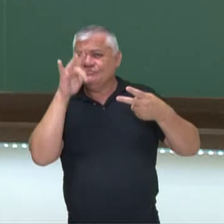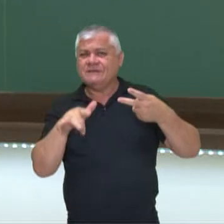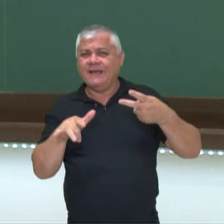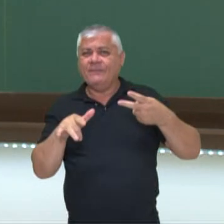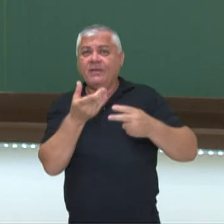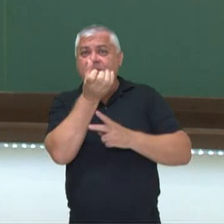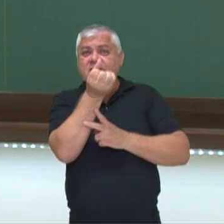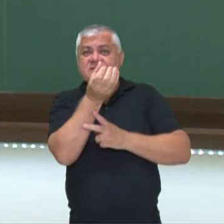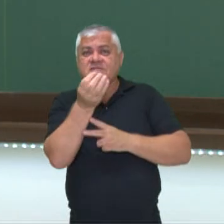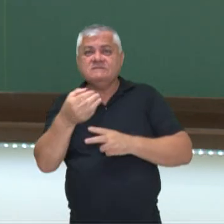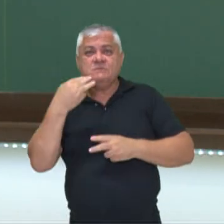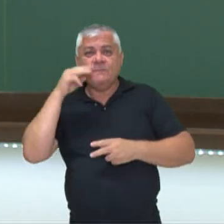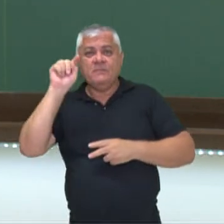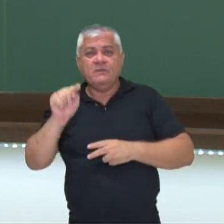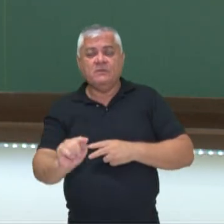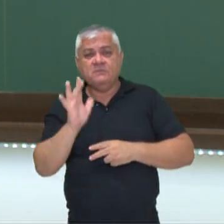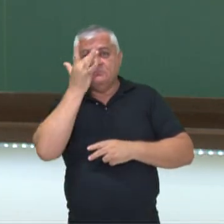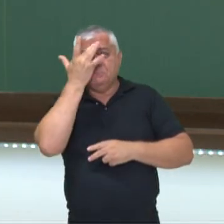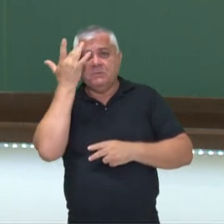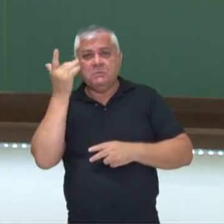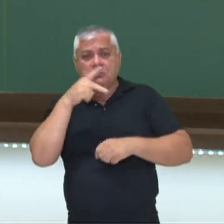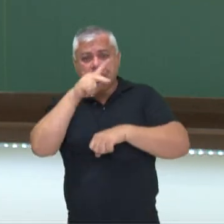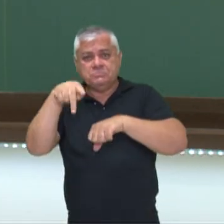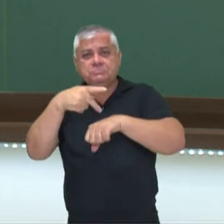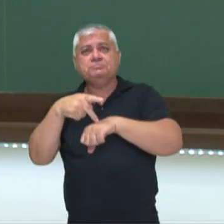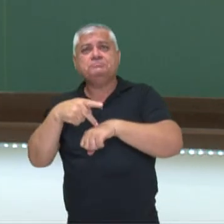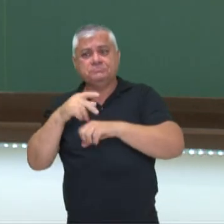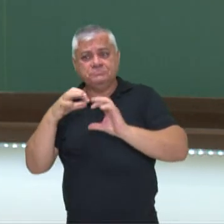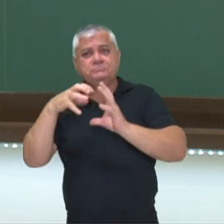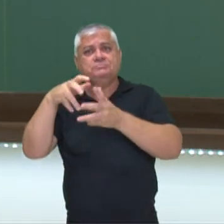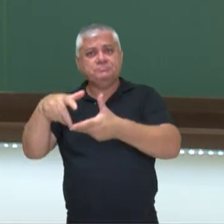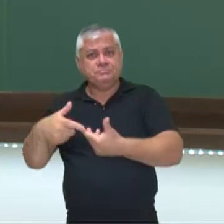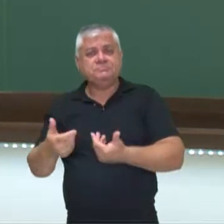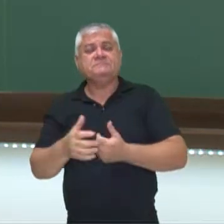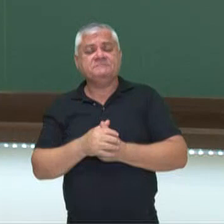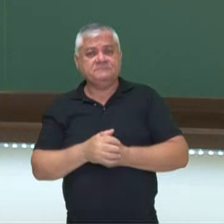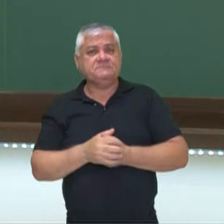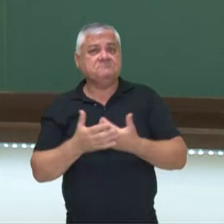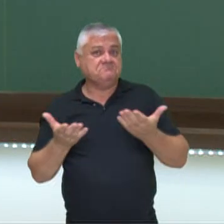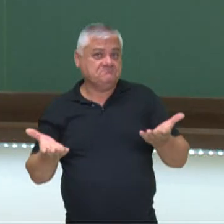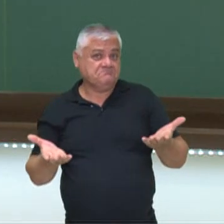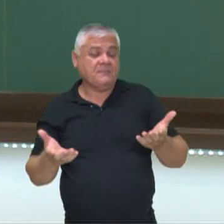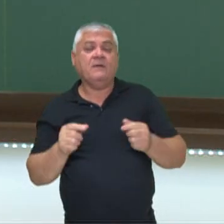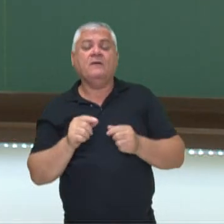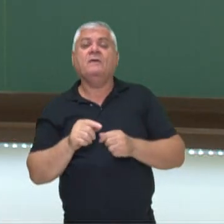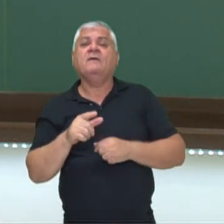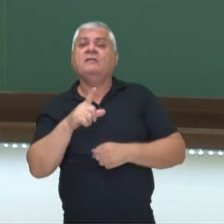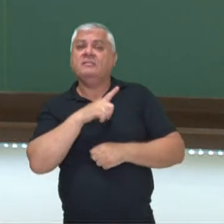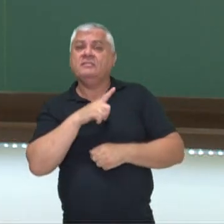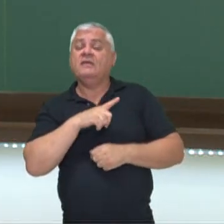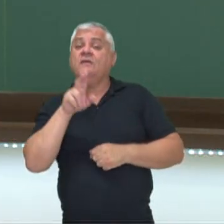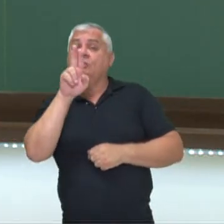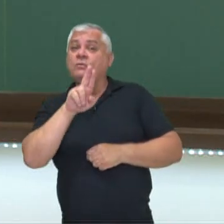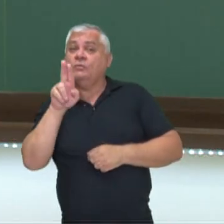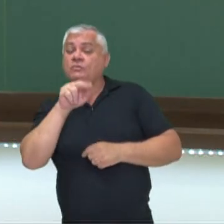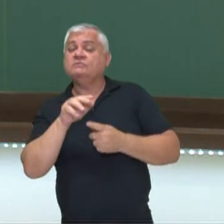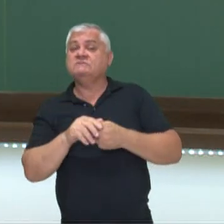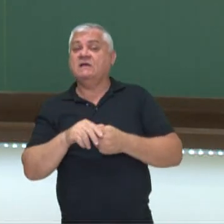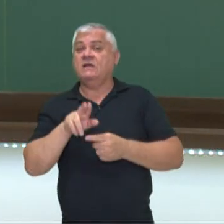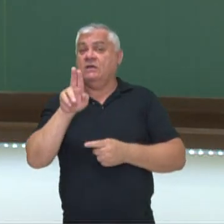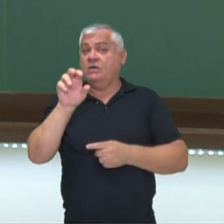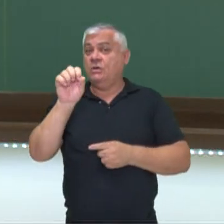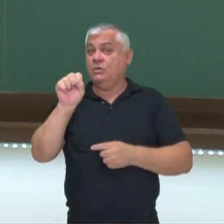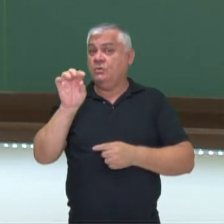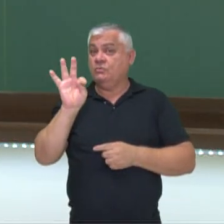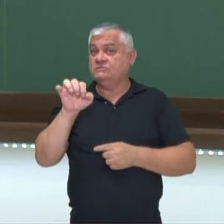fosse pouco, milhões de pessoas que falam espanhol utilizam tanto os te ou